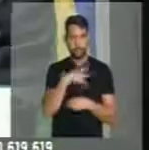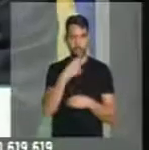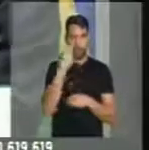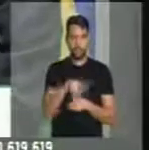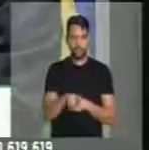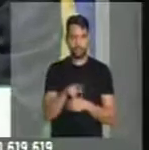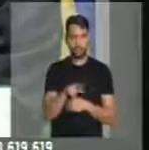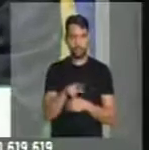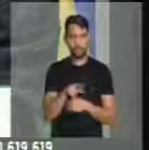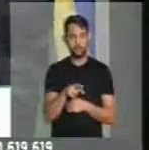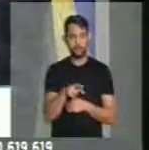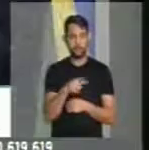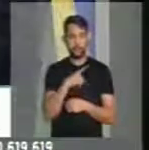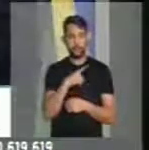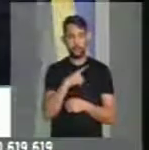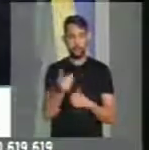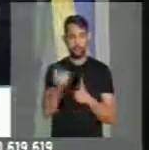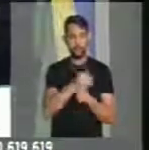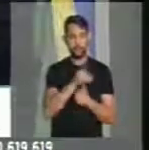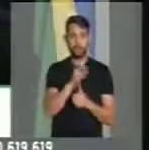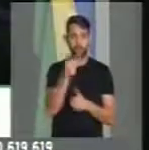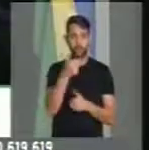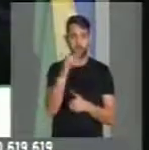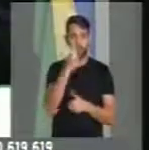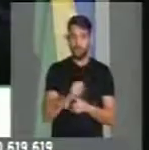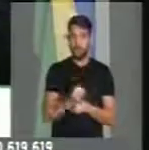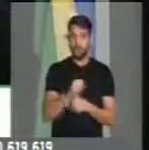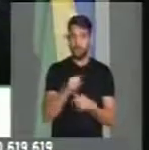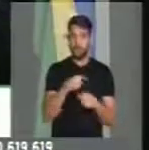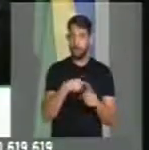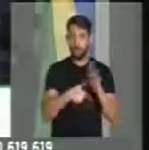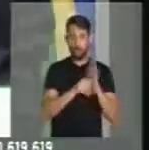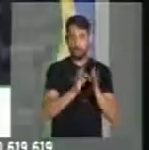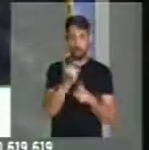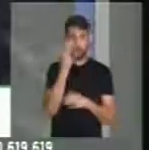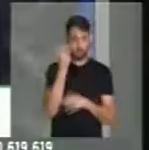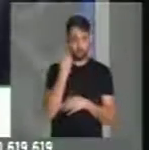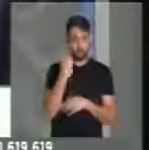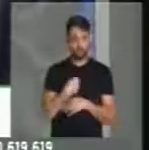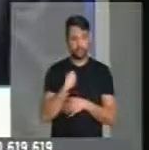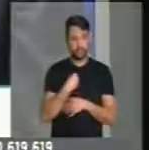repete. Botaram o Michel da segunda vez. Antigamente,